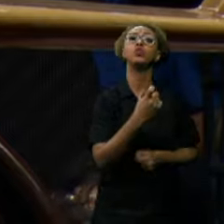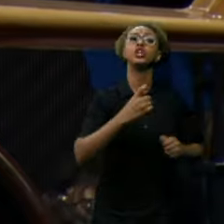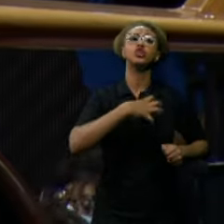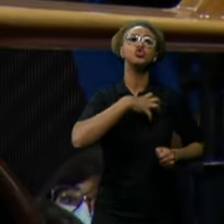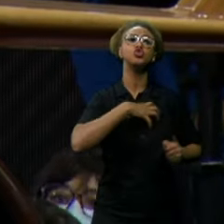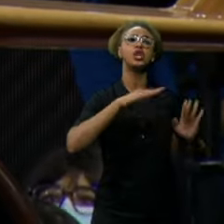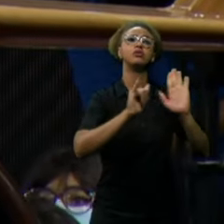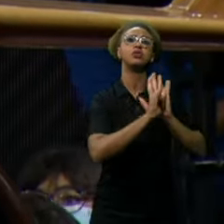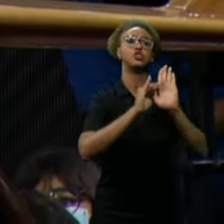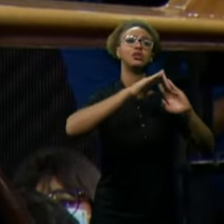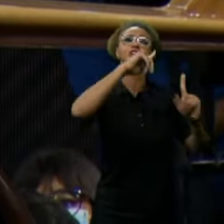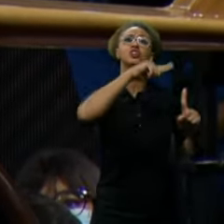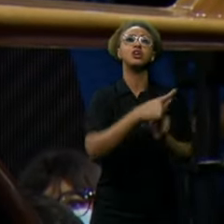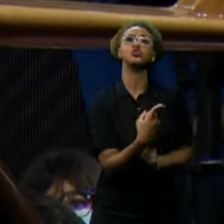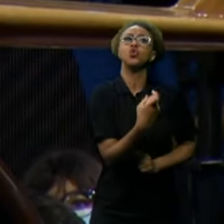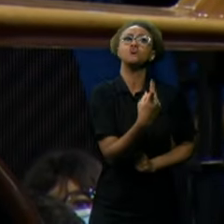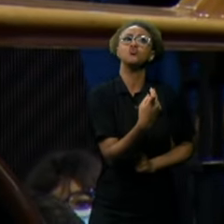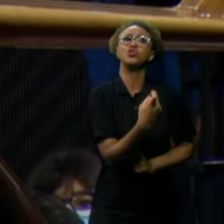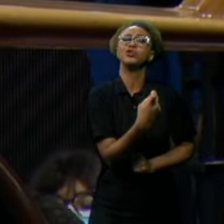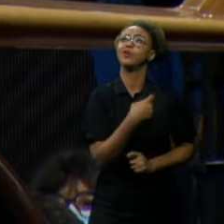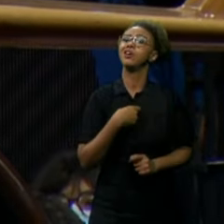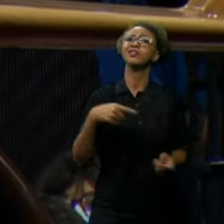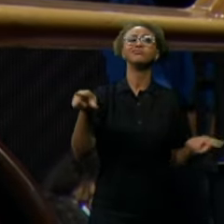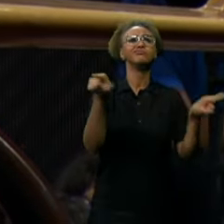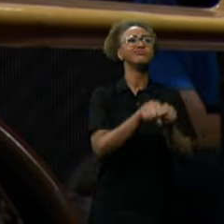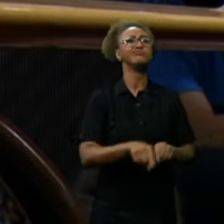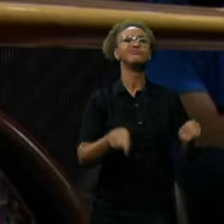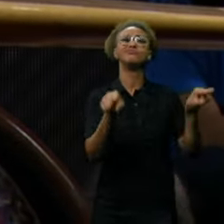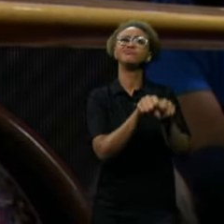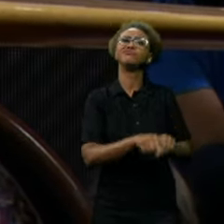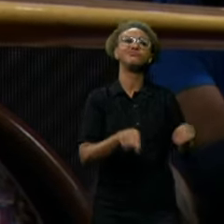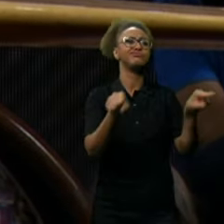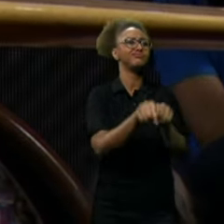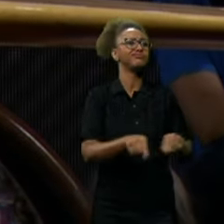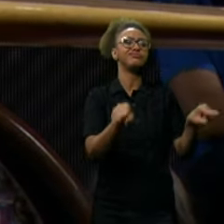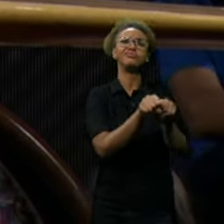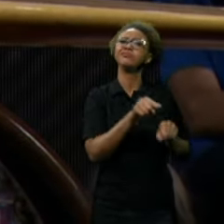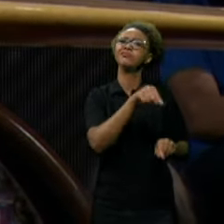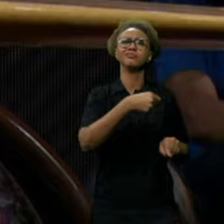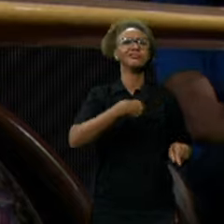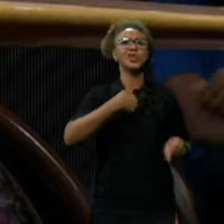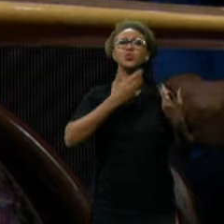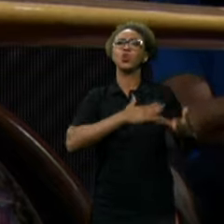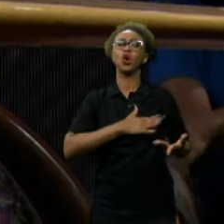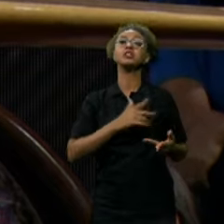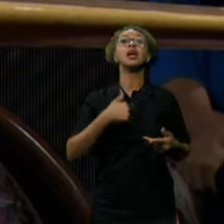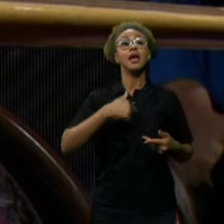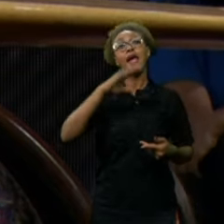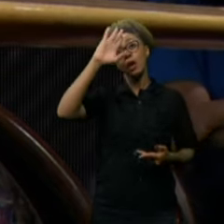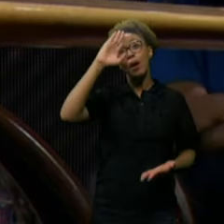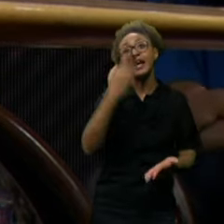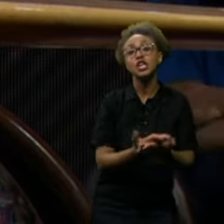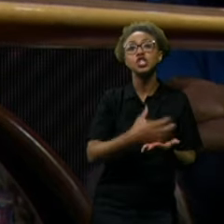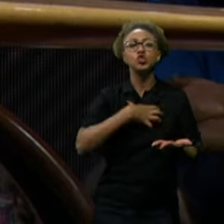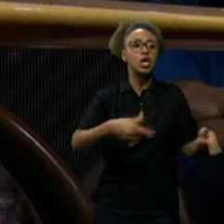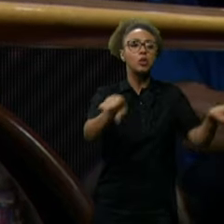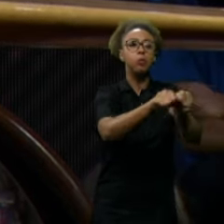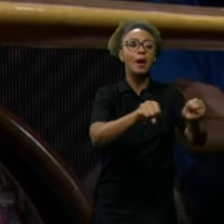aquilo já estava se tornando um ciclo repetitivo e eu não acredito em ciclo repetitivo eu a espiral